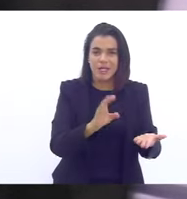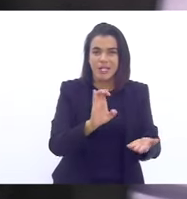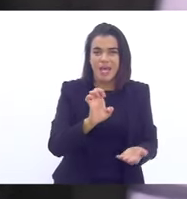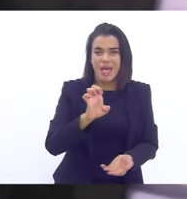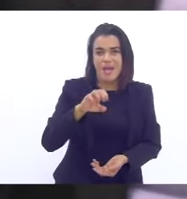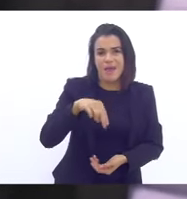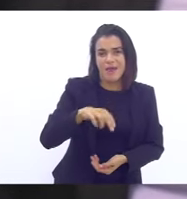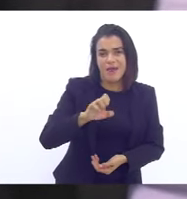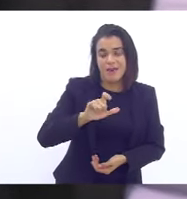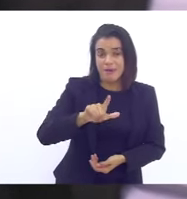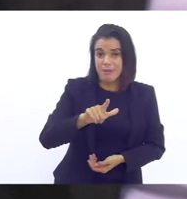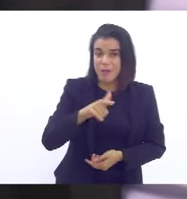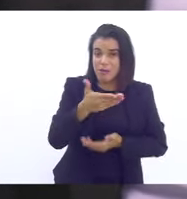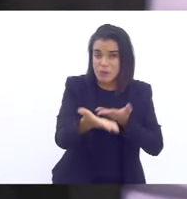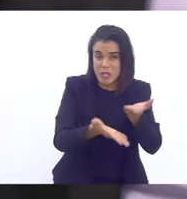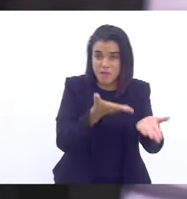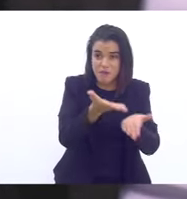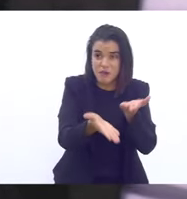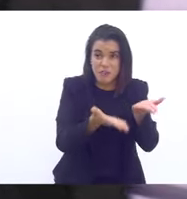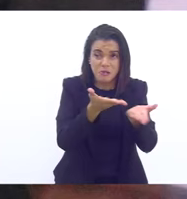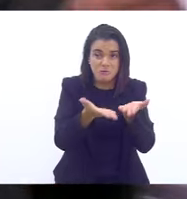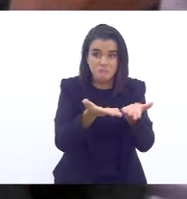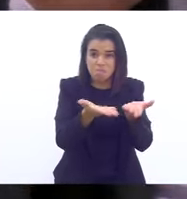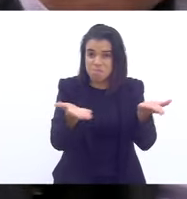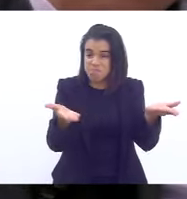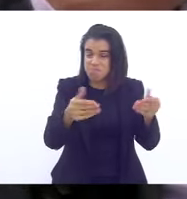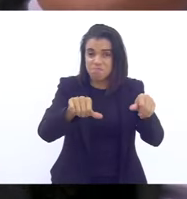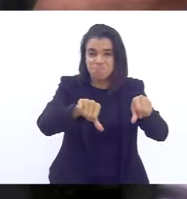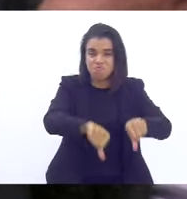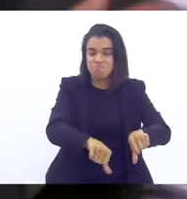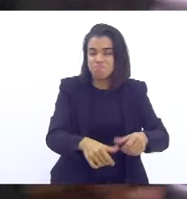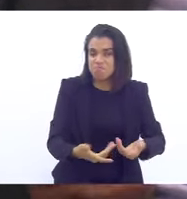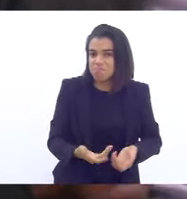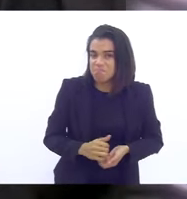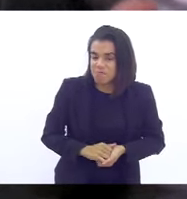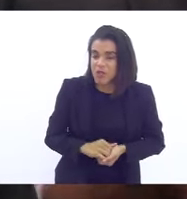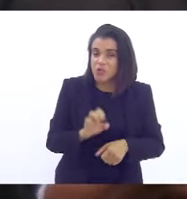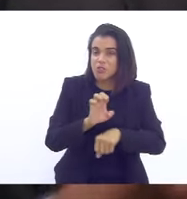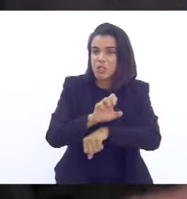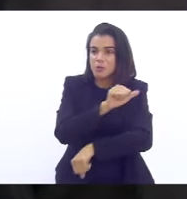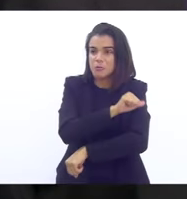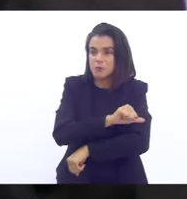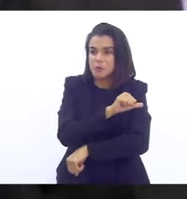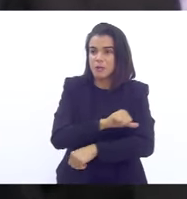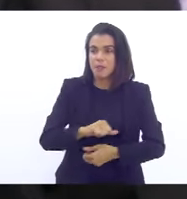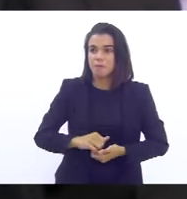muito o serviço que você vem prestando aqui no município do estado do Rio de Janeiro.